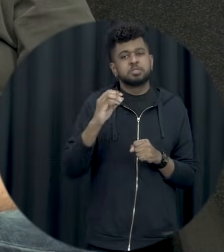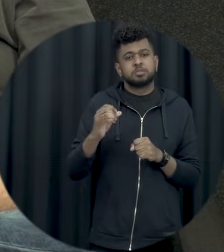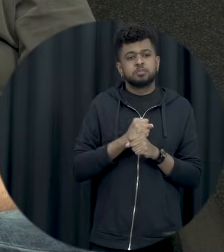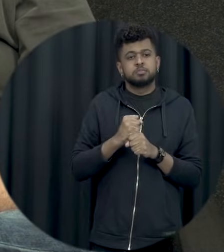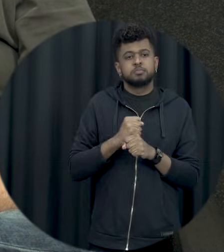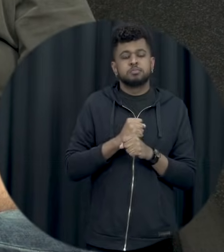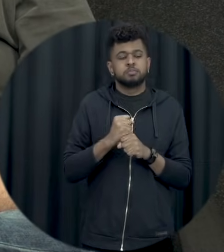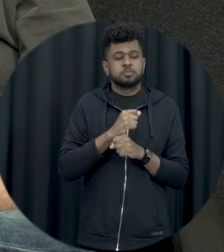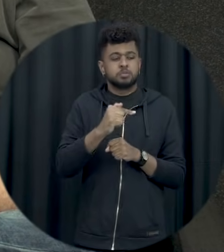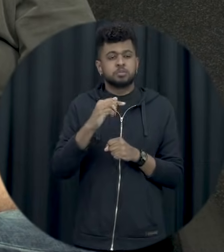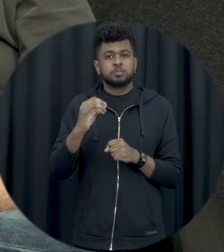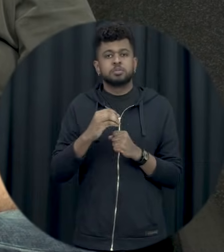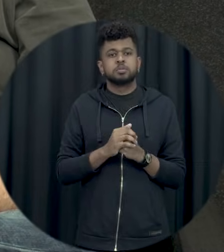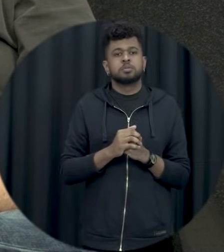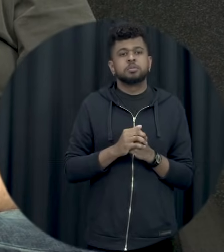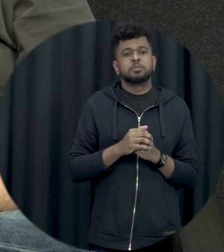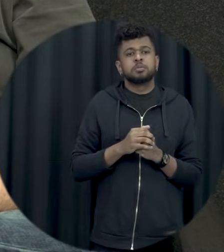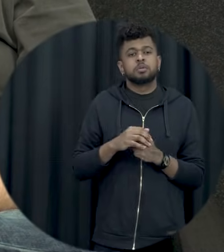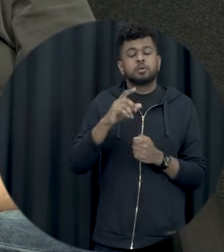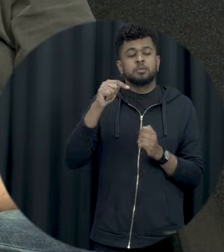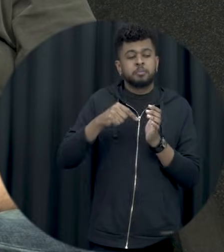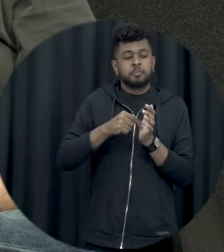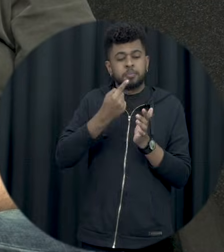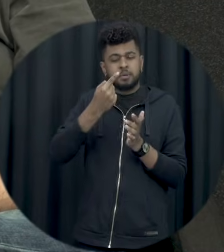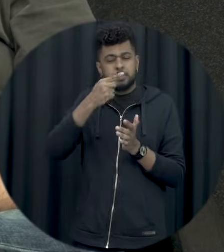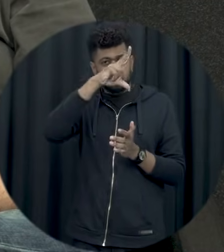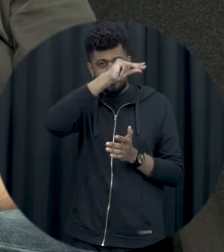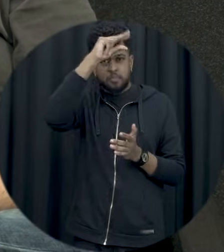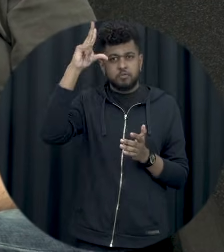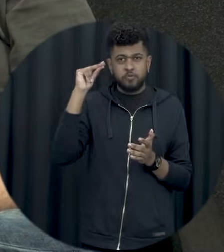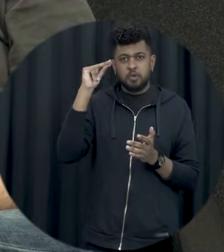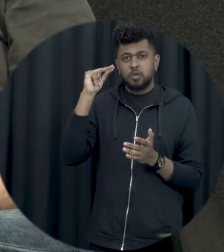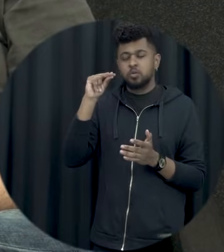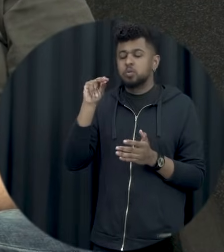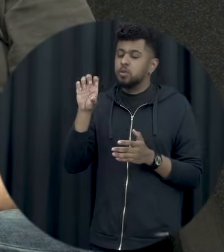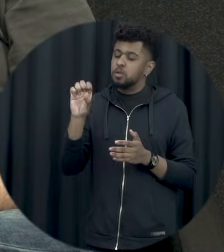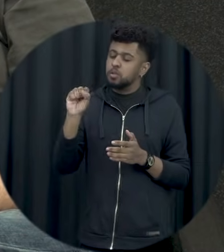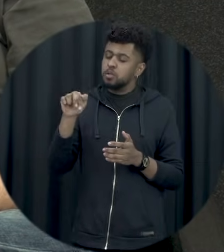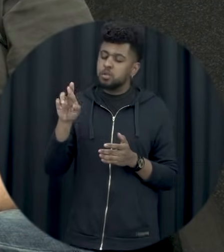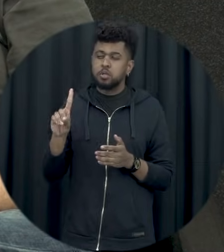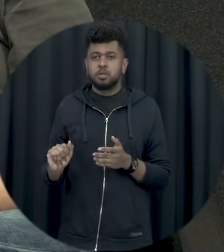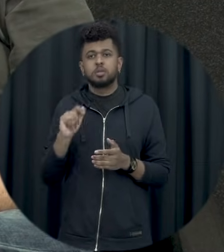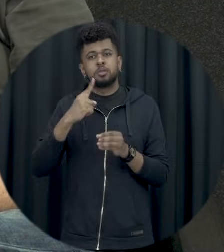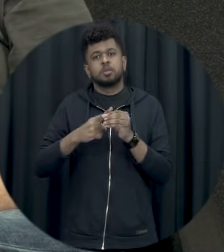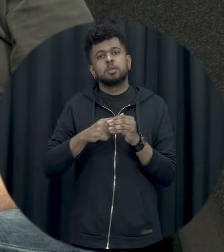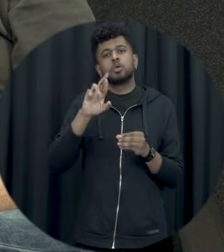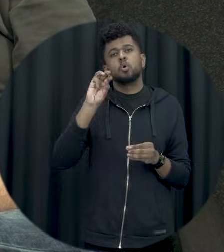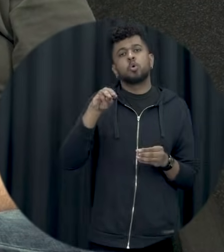70, o primeiro prefeito de esquerda da cidade de Roma, que é a cidade do Papa, então uma cidade